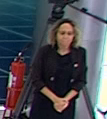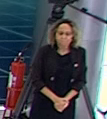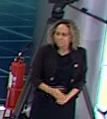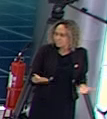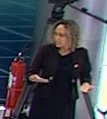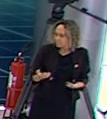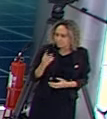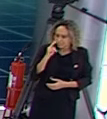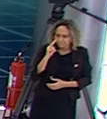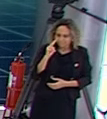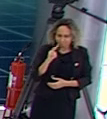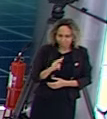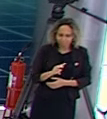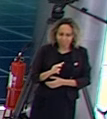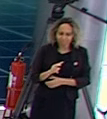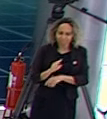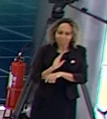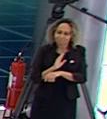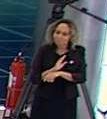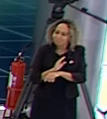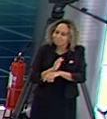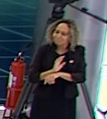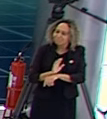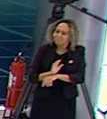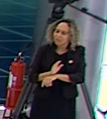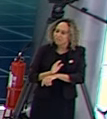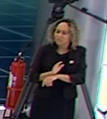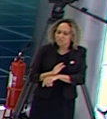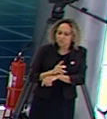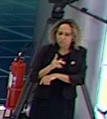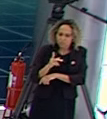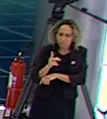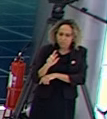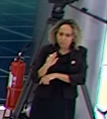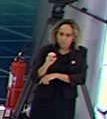Assistiremos a seguir ao vídeo Pronatec Educação de Jovens e Adultos.